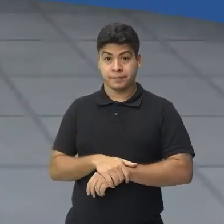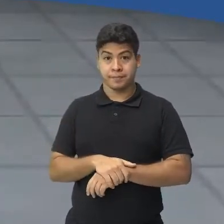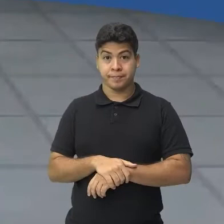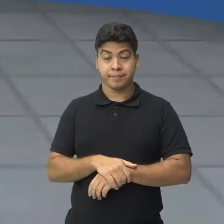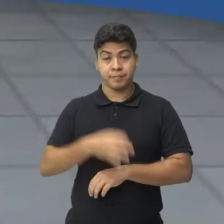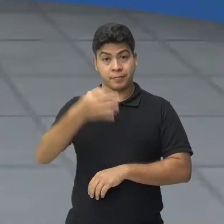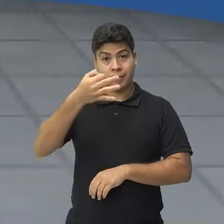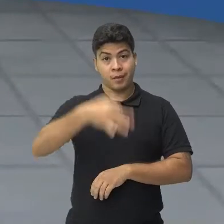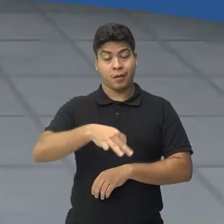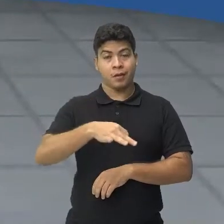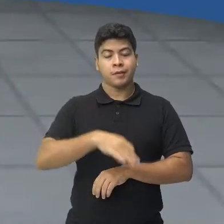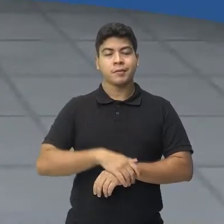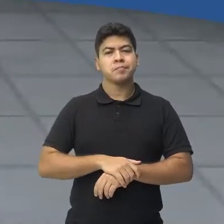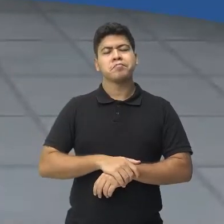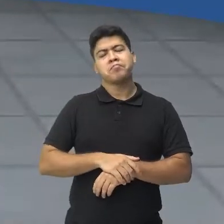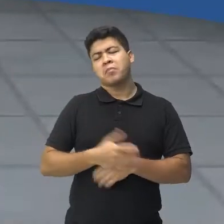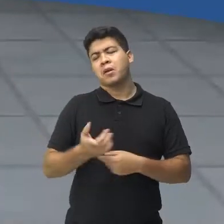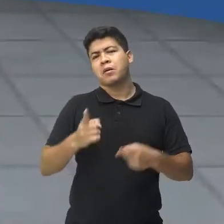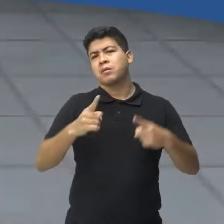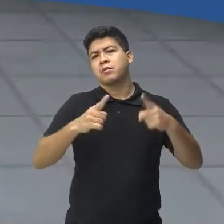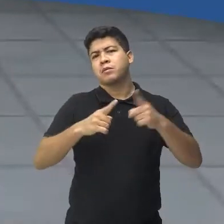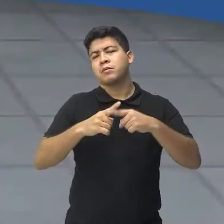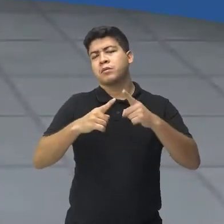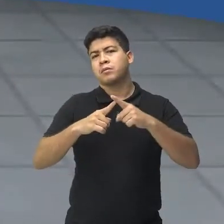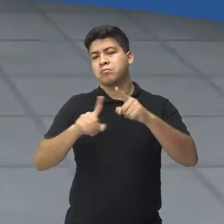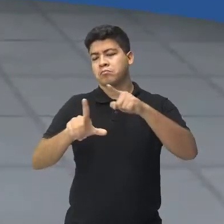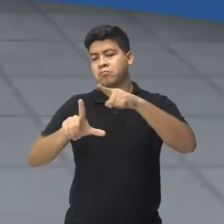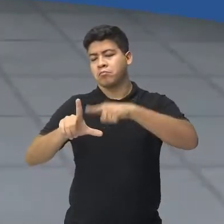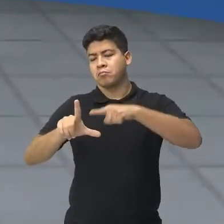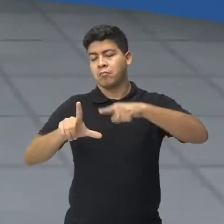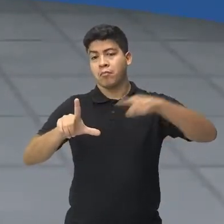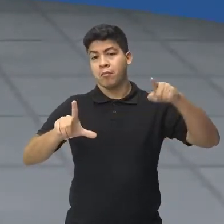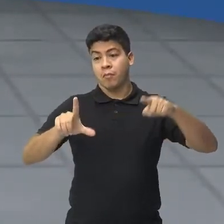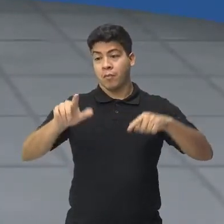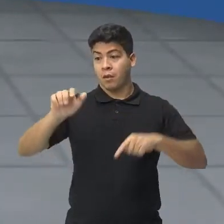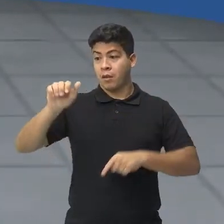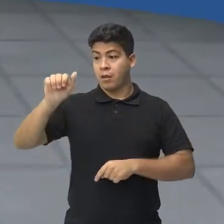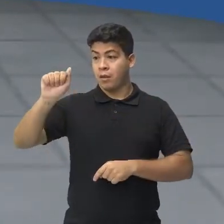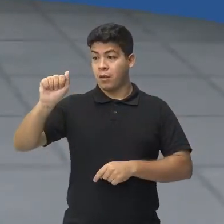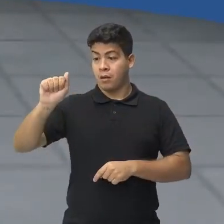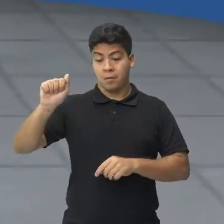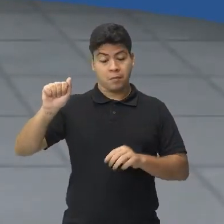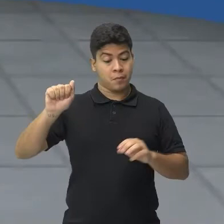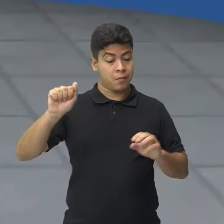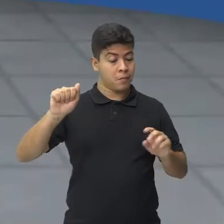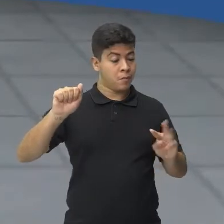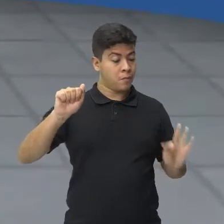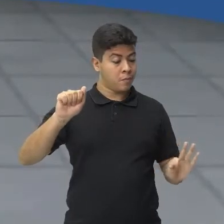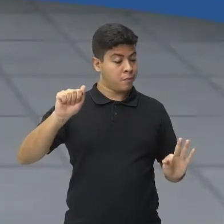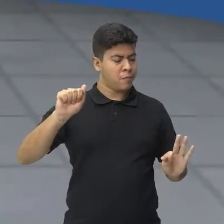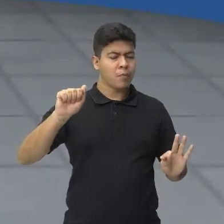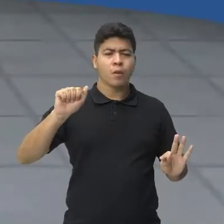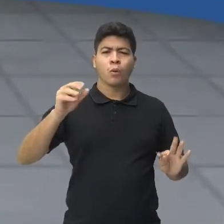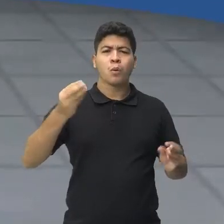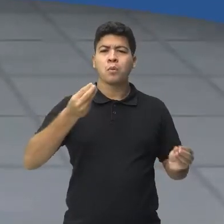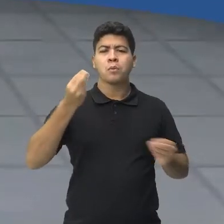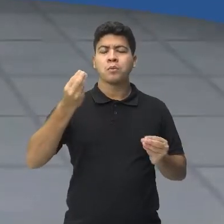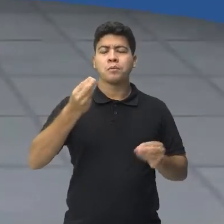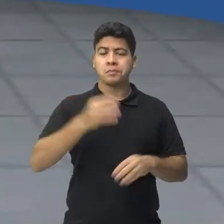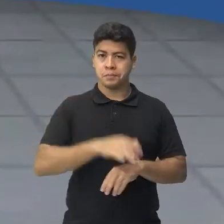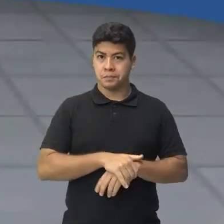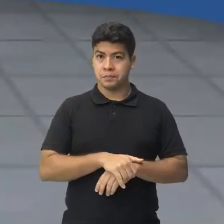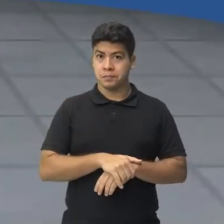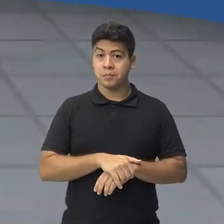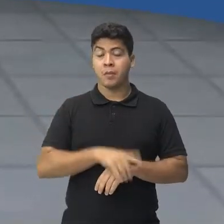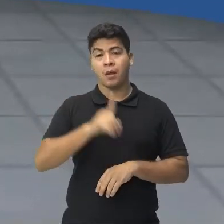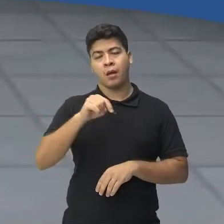certo? Nesse tipo de gráfico da aceleração pelo tempo, nós vamos ver algumas características do movimento uniformemente variado